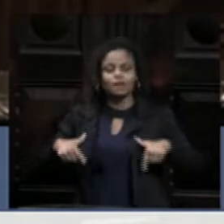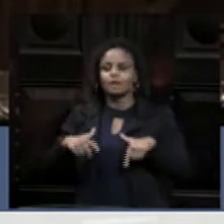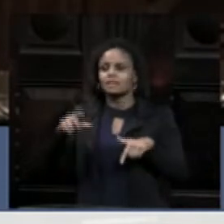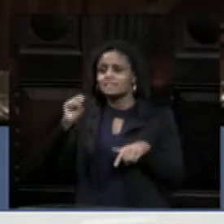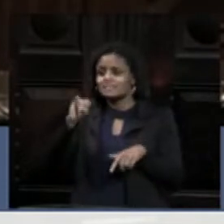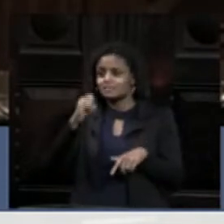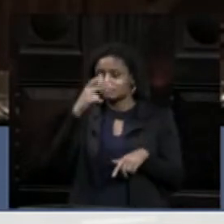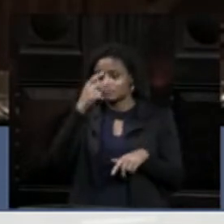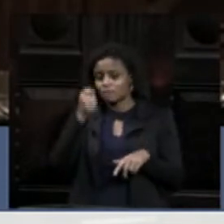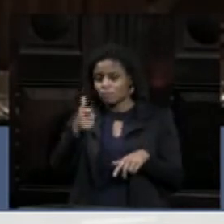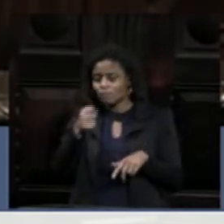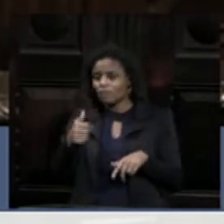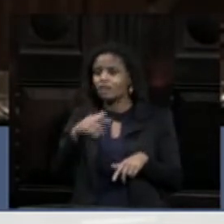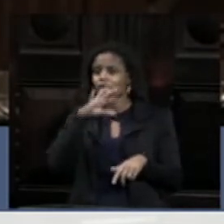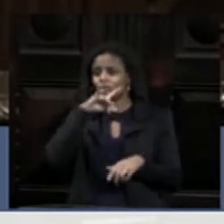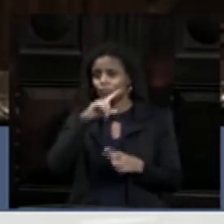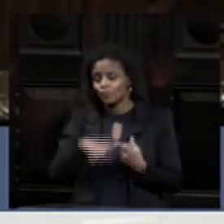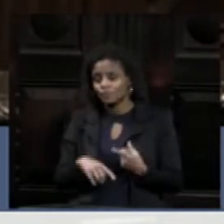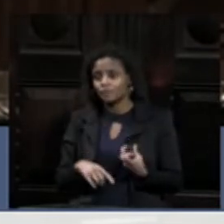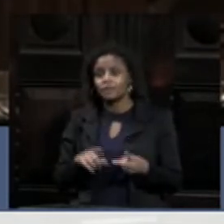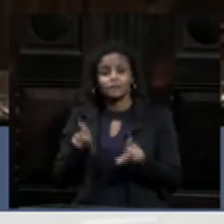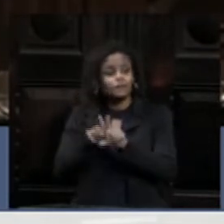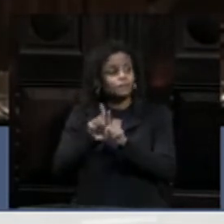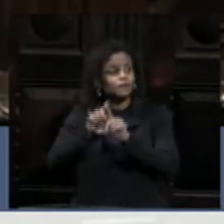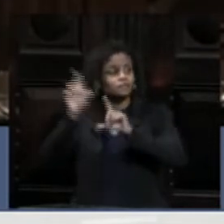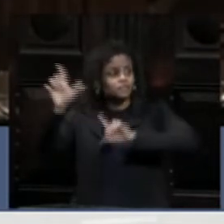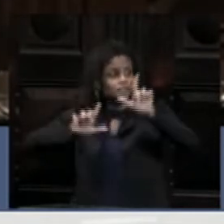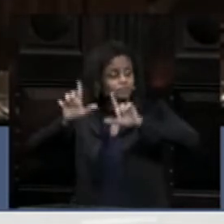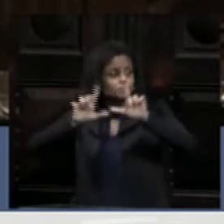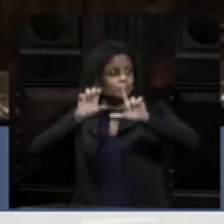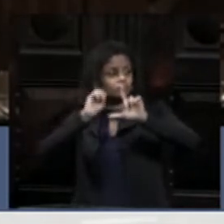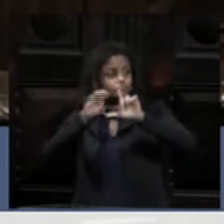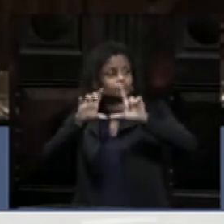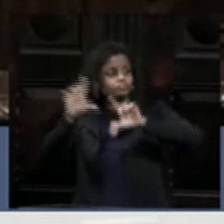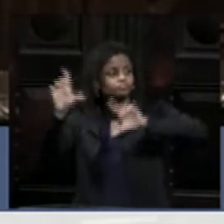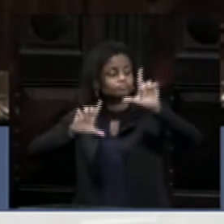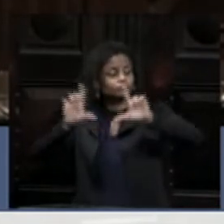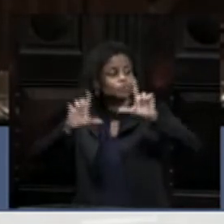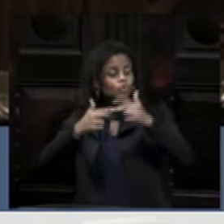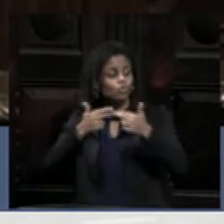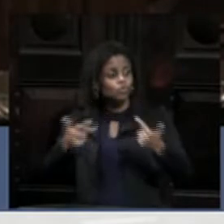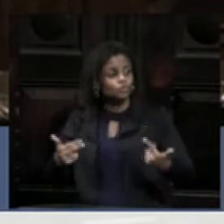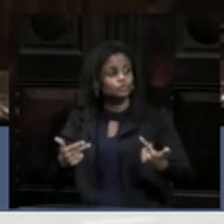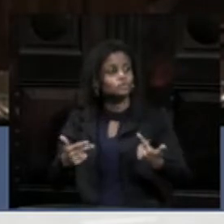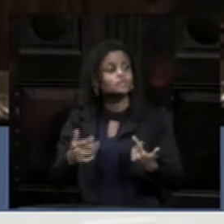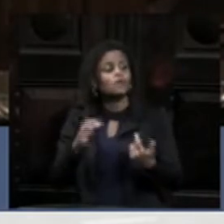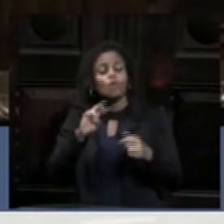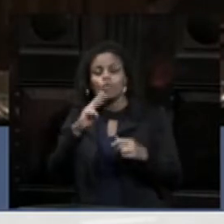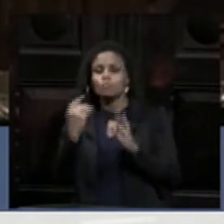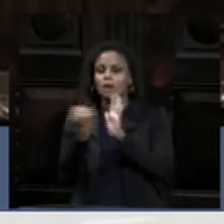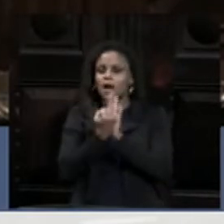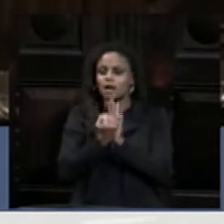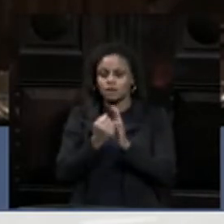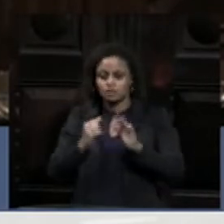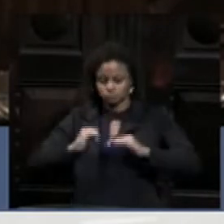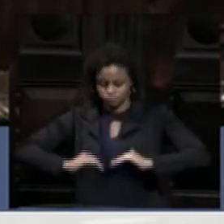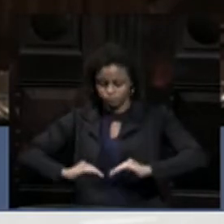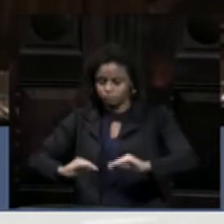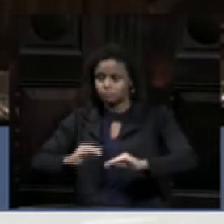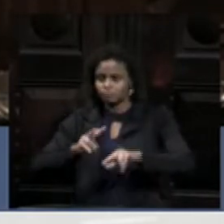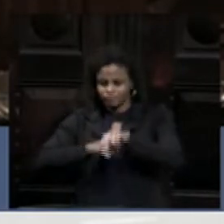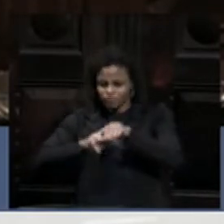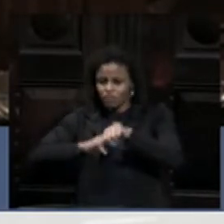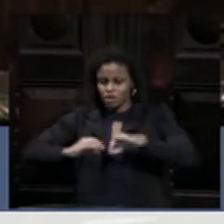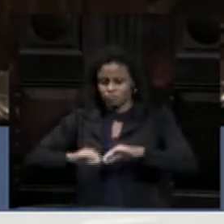que colocam dinheiro nas placas de publicidade ao longo do gramado e assim por diante. Portanto, digo de forma muito